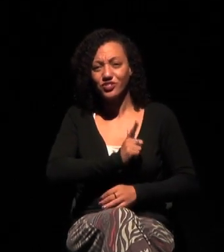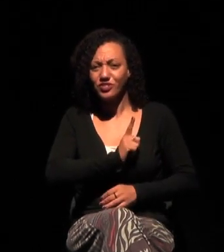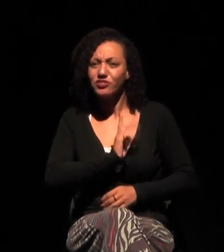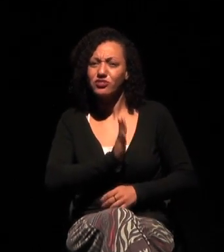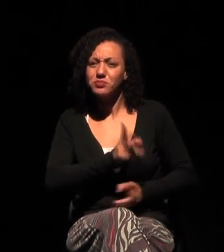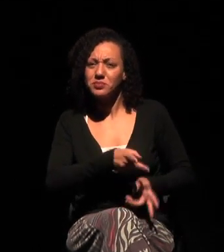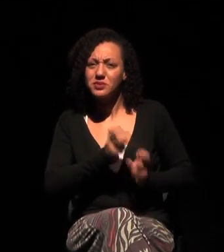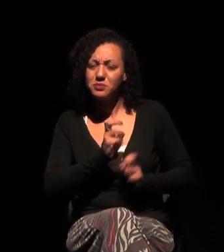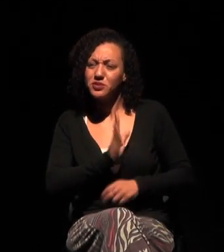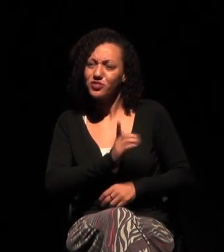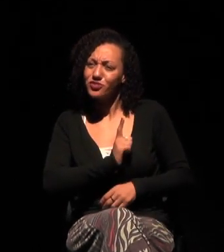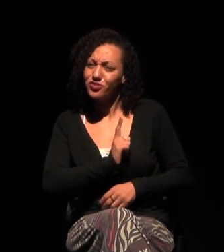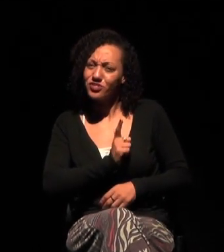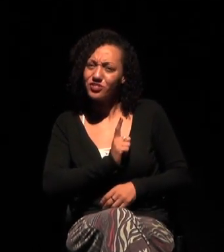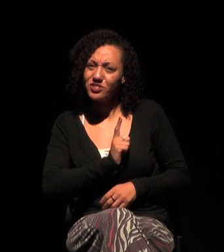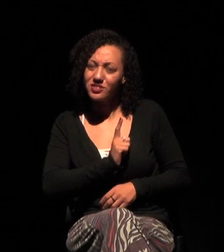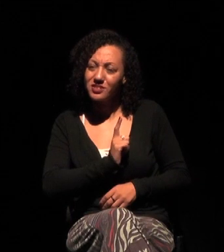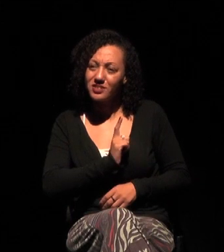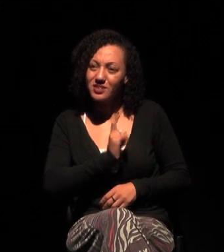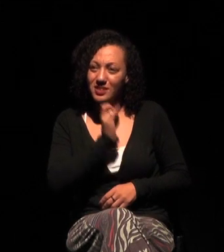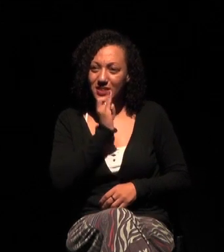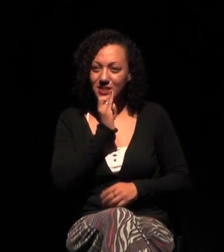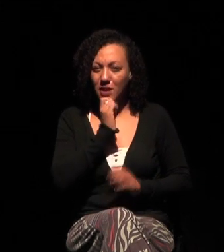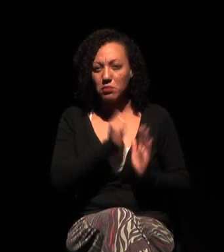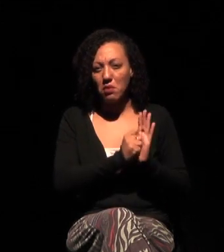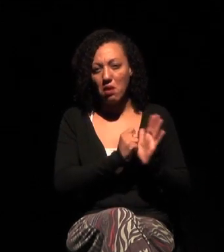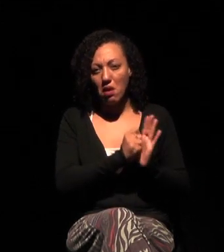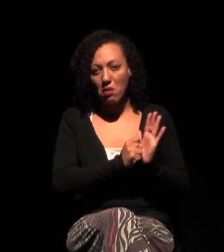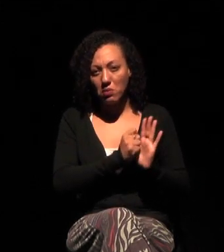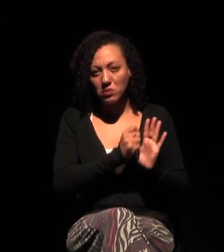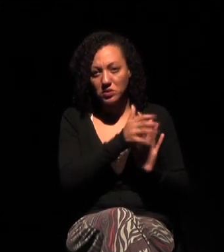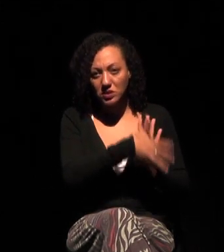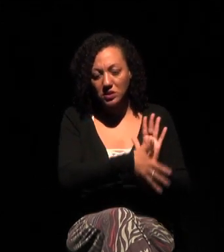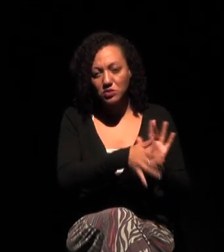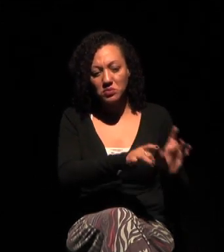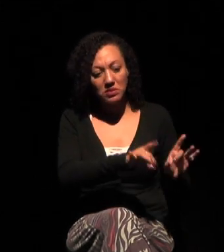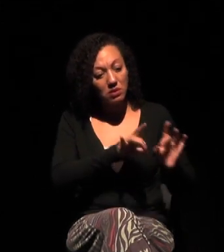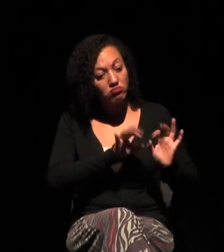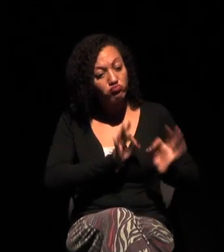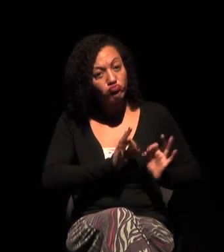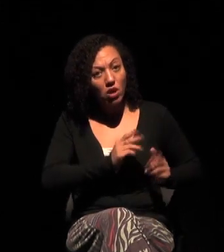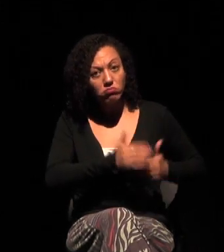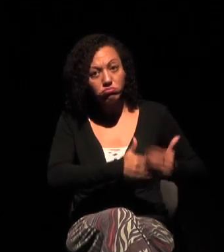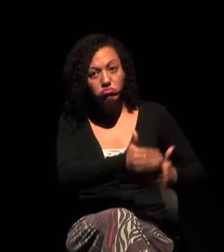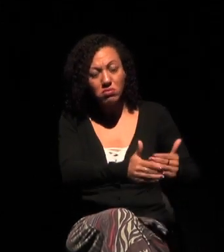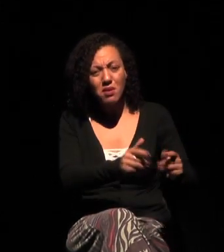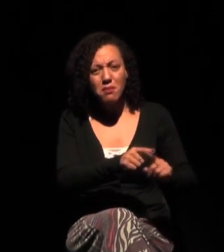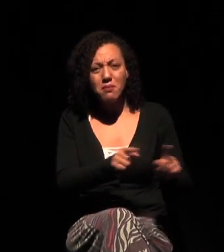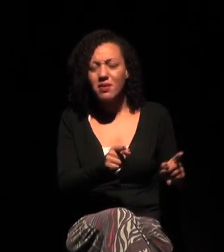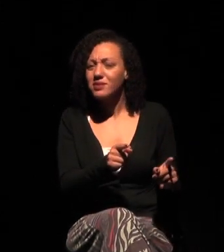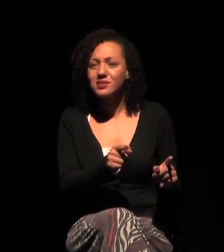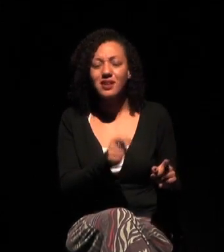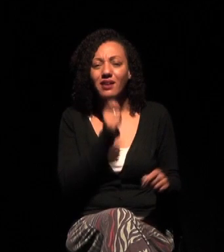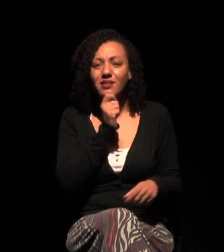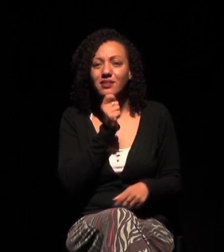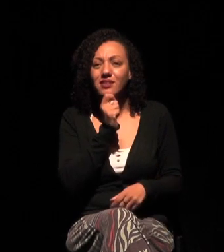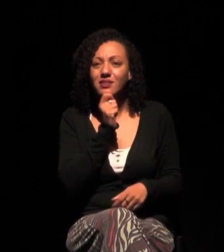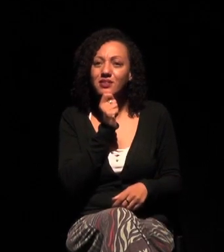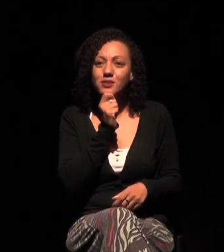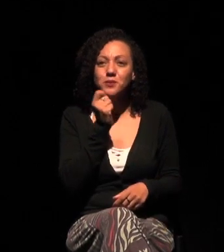percebia que os algoritmos as técnicas estavam funcionando mais ainda você não conseguir um